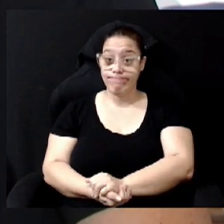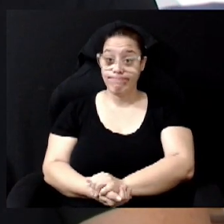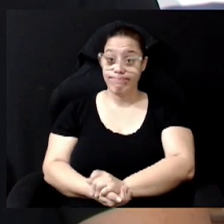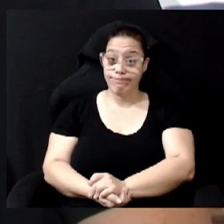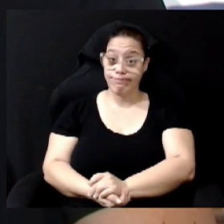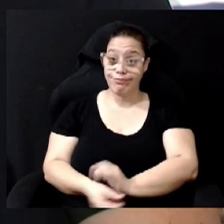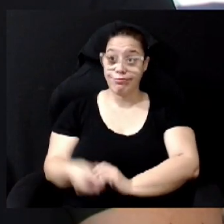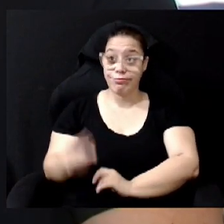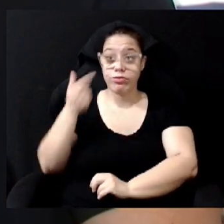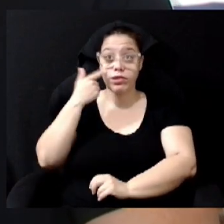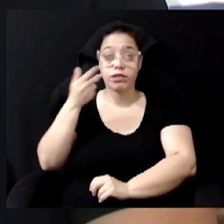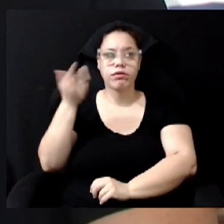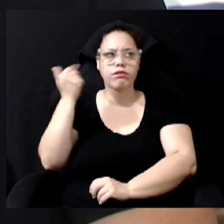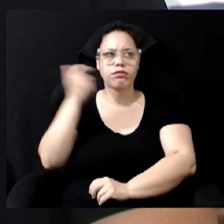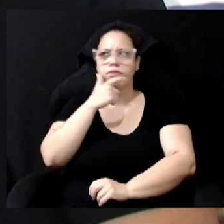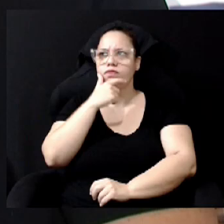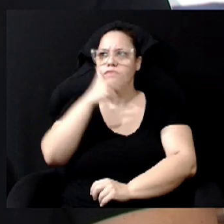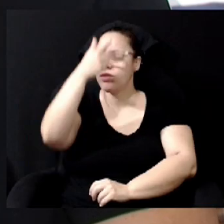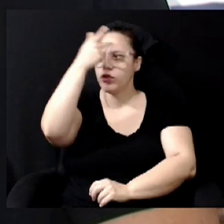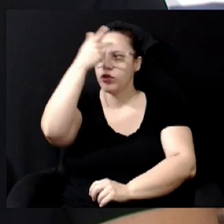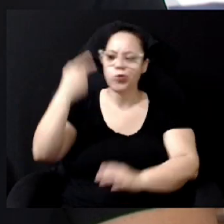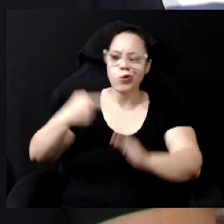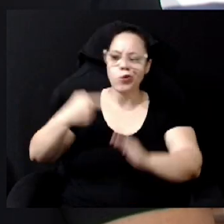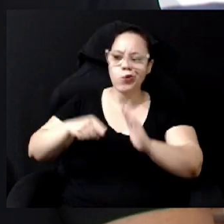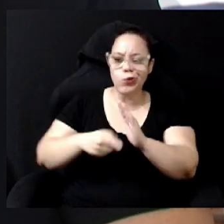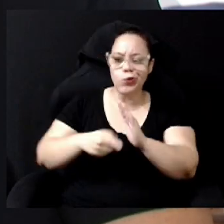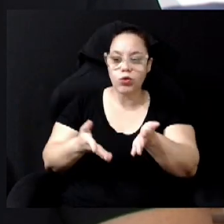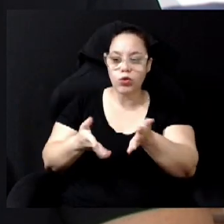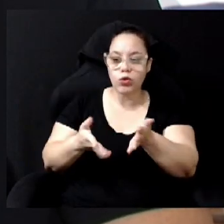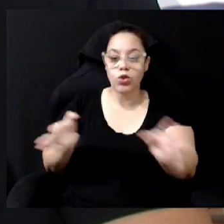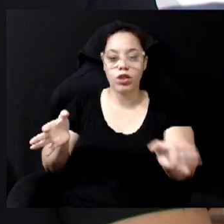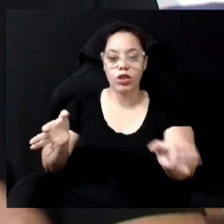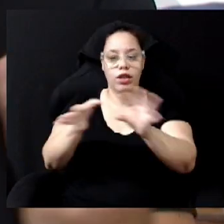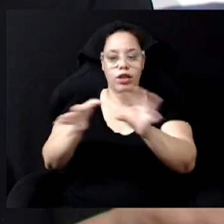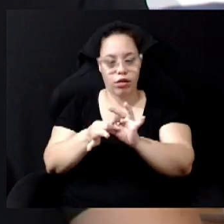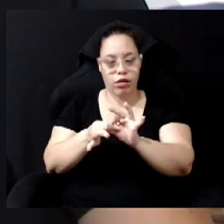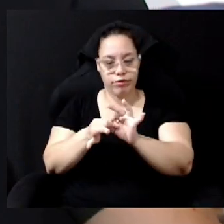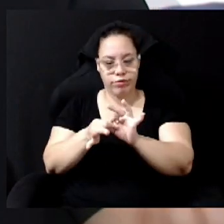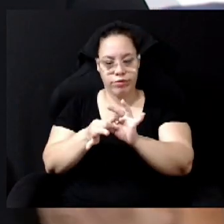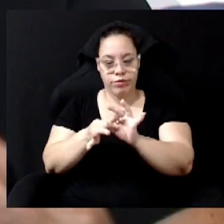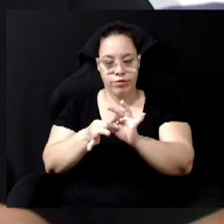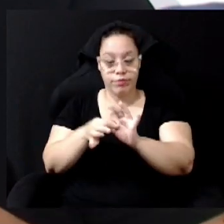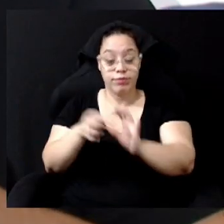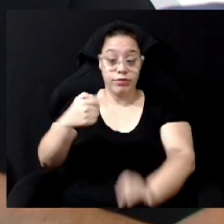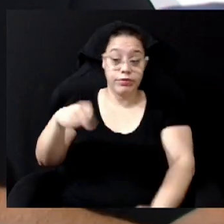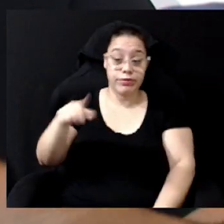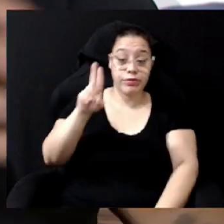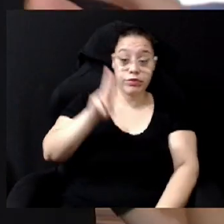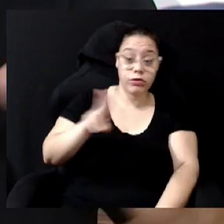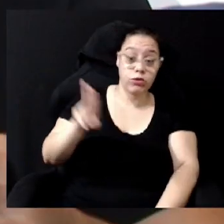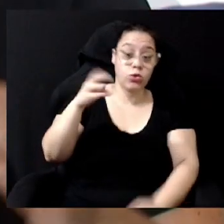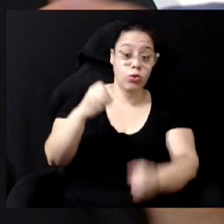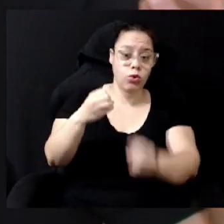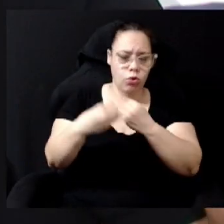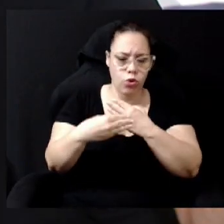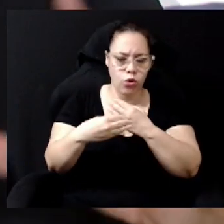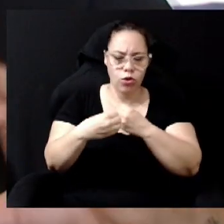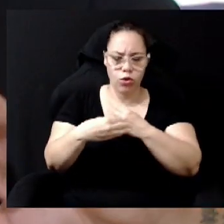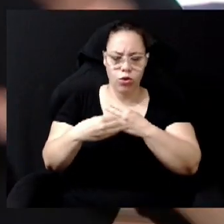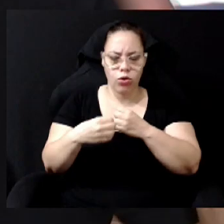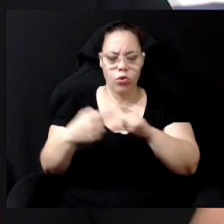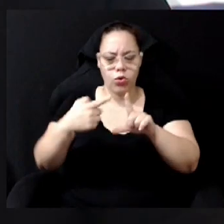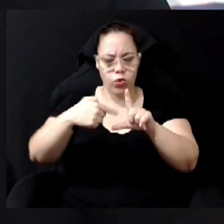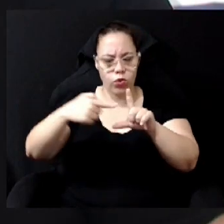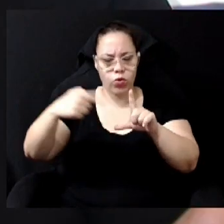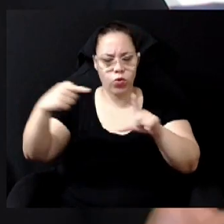As pessoas muito profundas, elas são capazes de ligar os pontos, né? Então, a capacidade delas de usar informações, dados, conectar